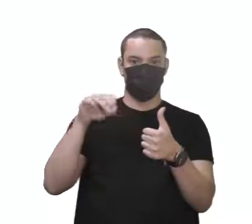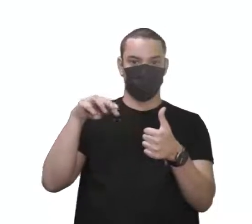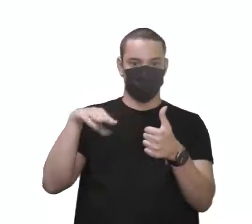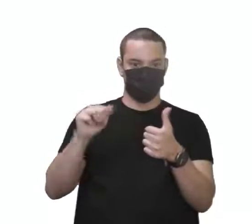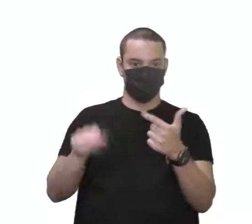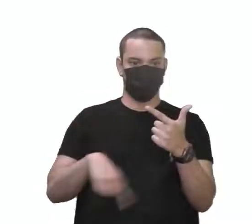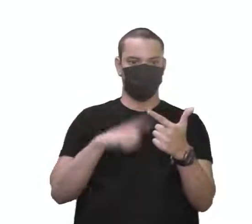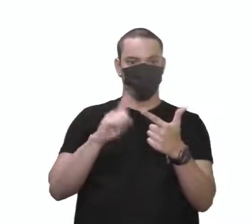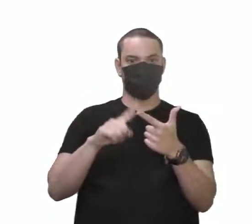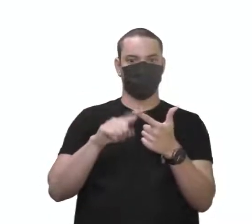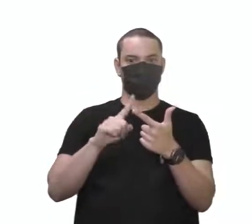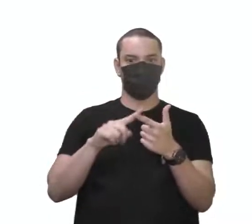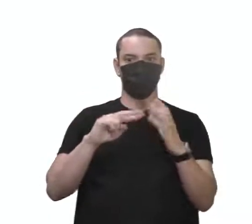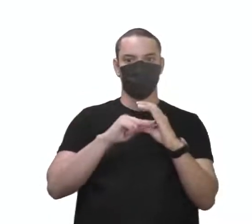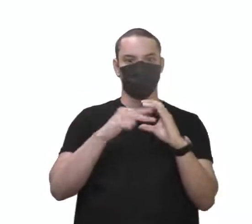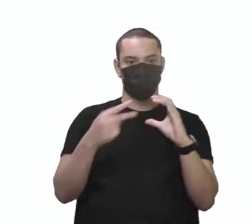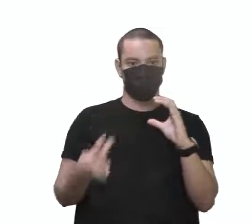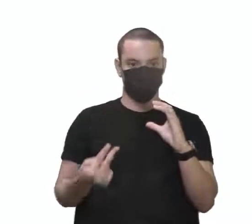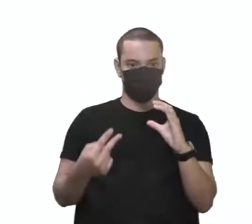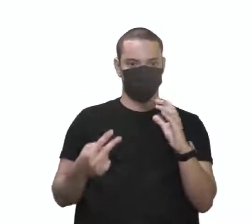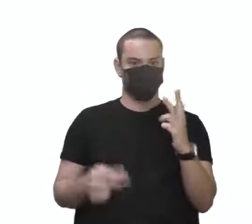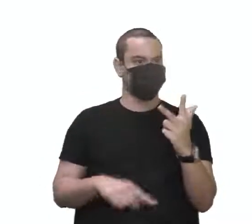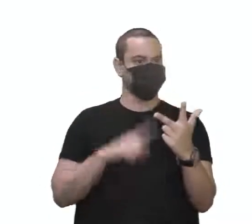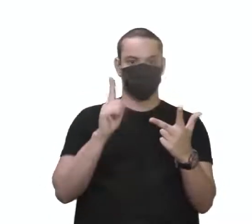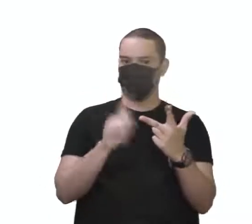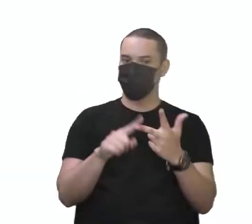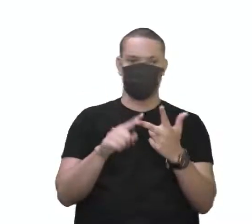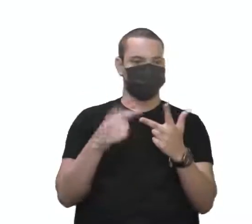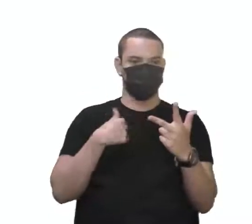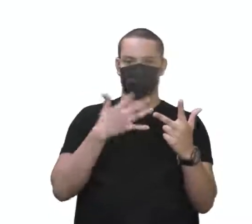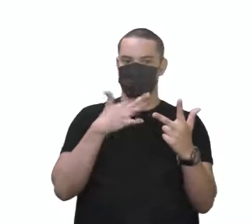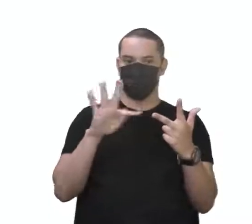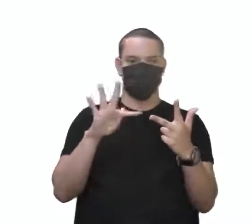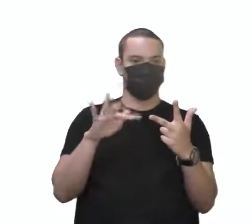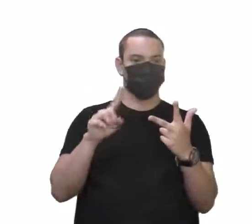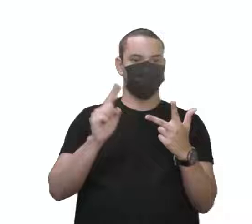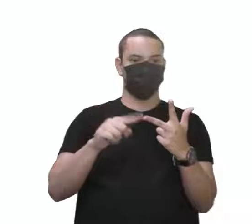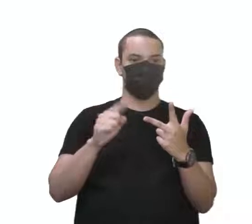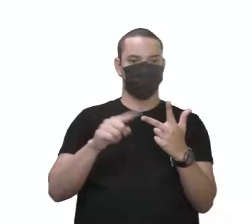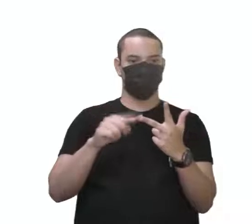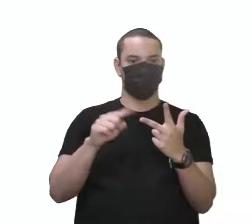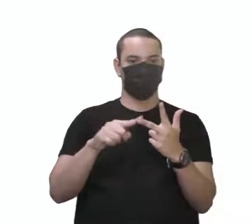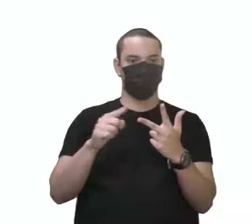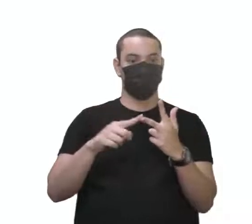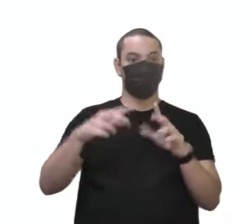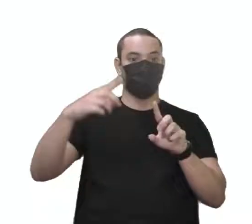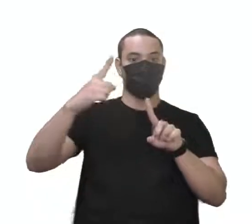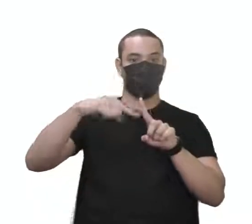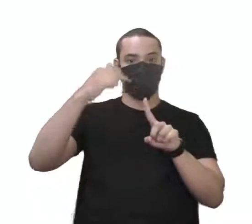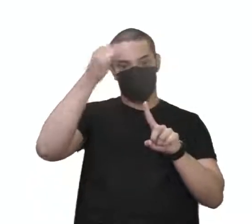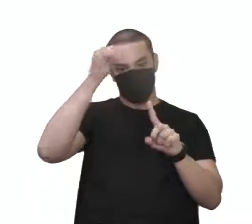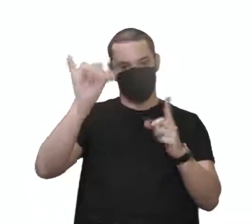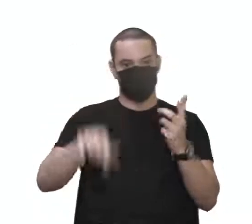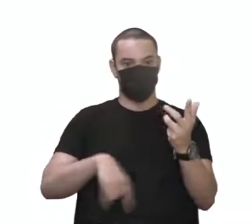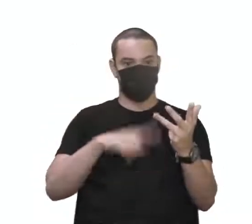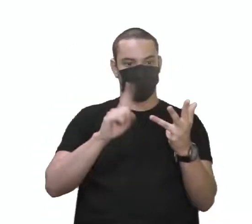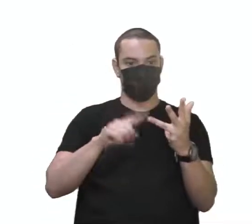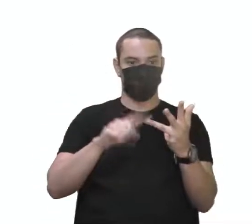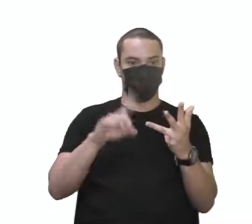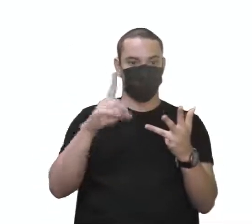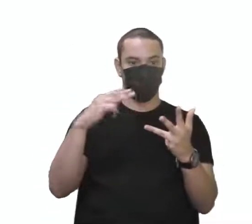genoma. Letra B, gene, não conheço isso. C, vetor. D,